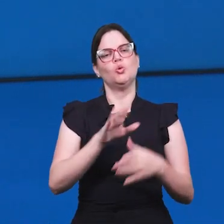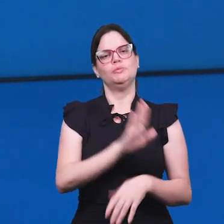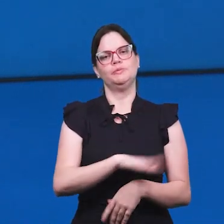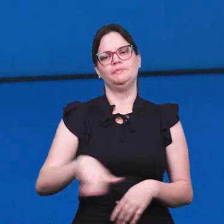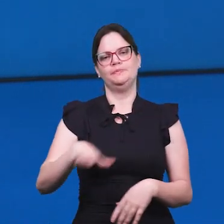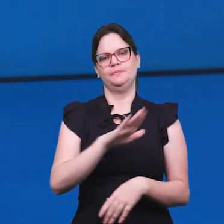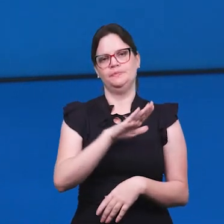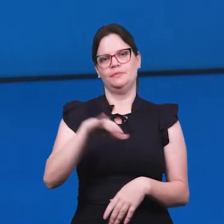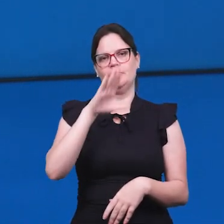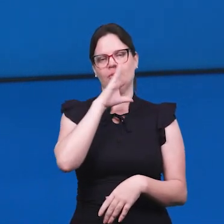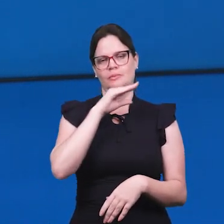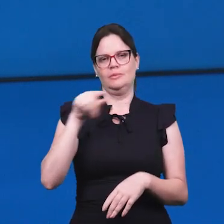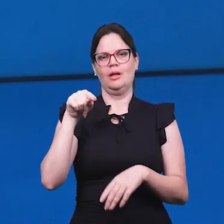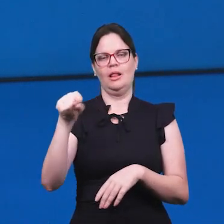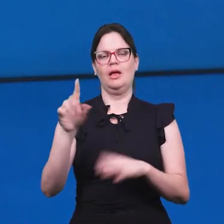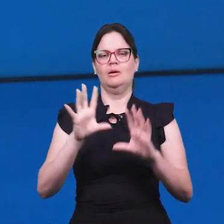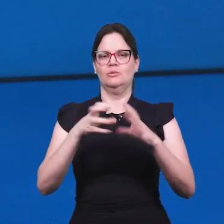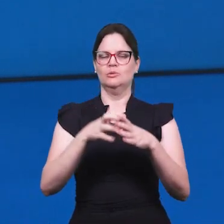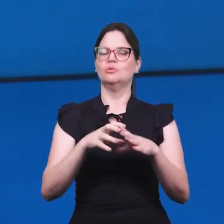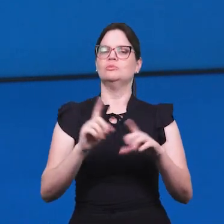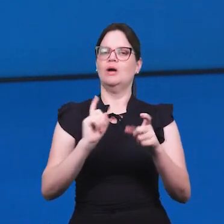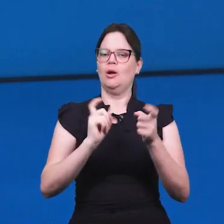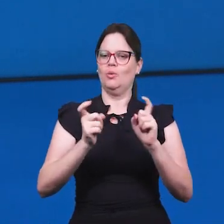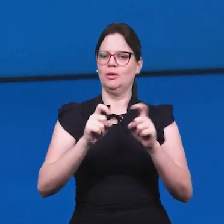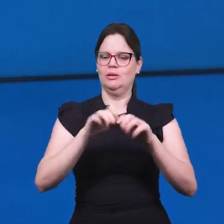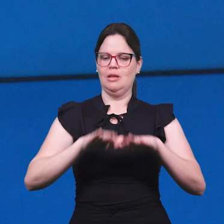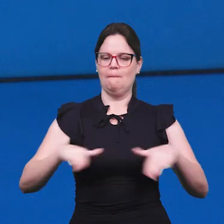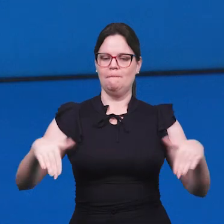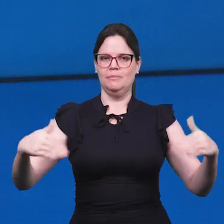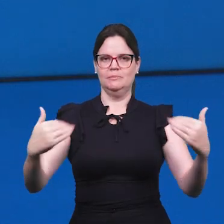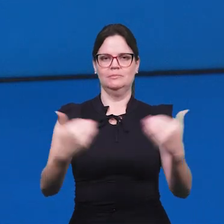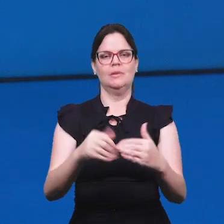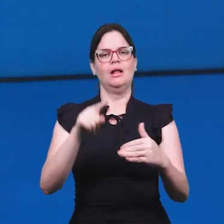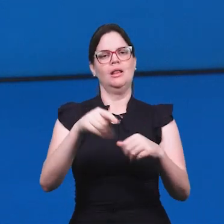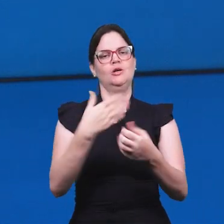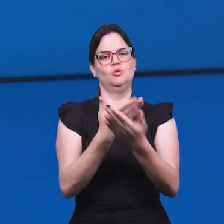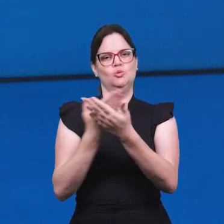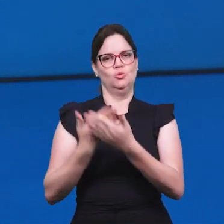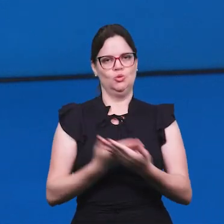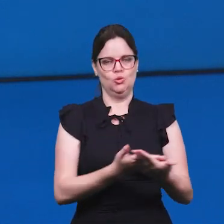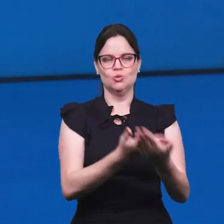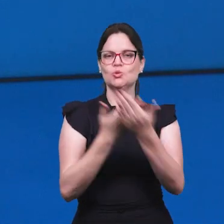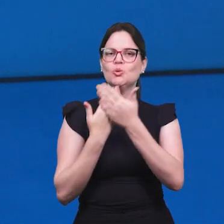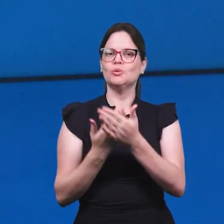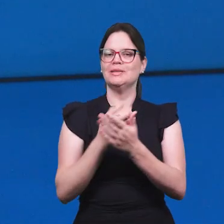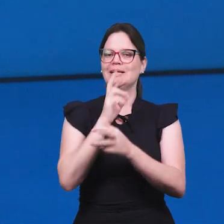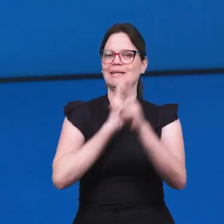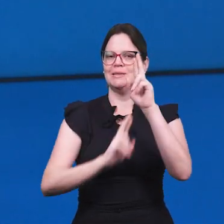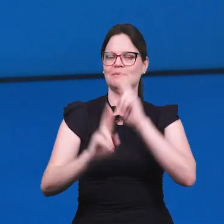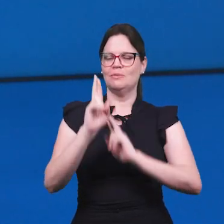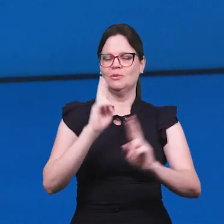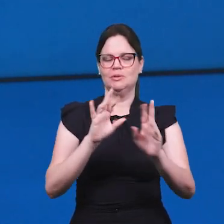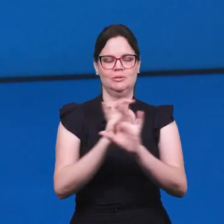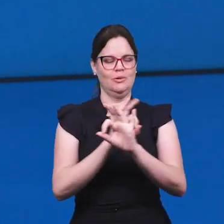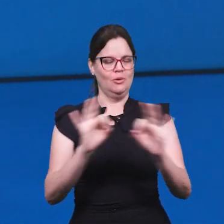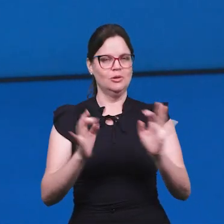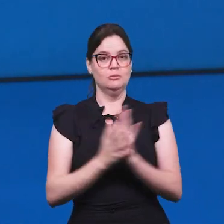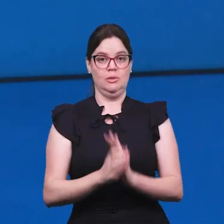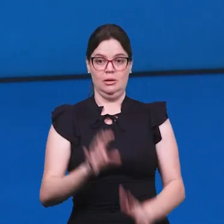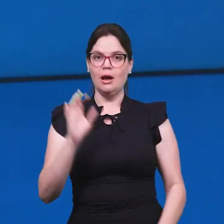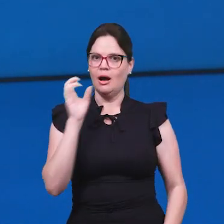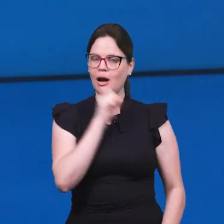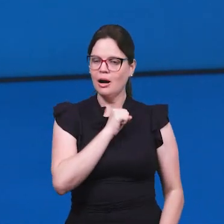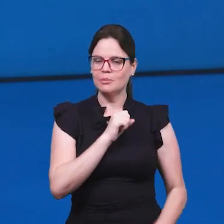Estados Unidos, que bênção, o nosso grupo ali de intermediários reunidos à mesa, participando ali do